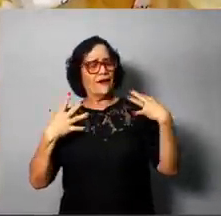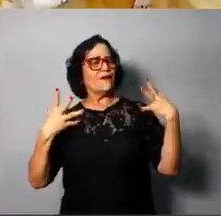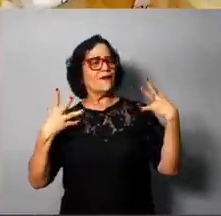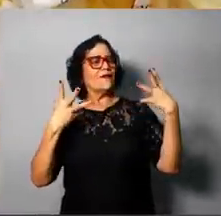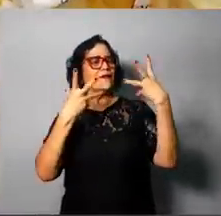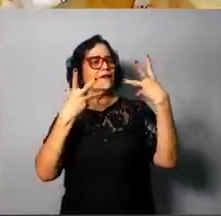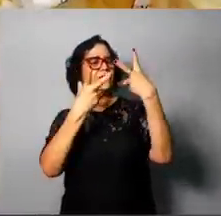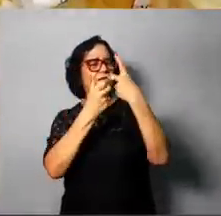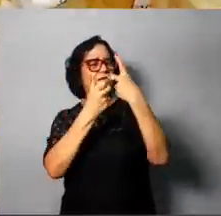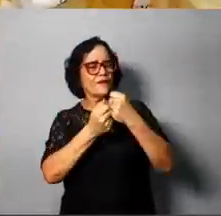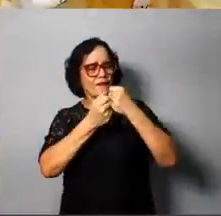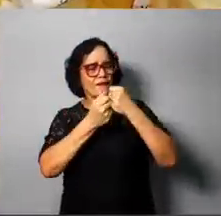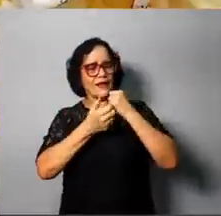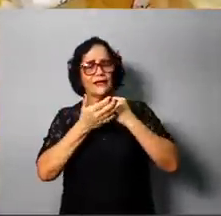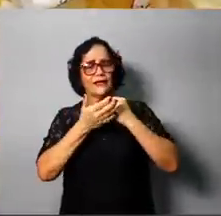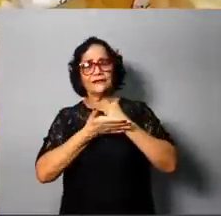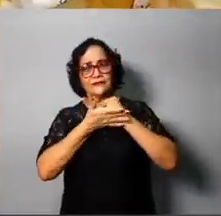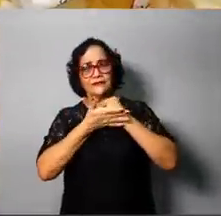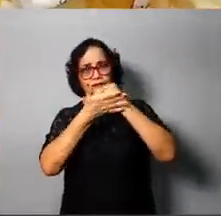caridade cristã.